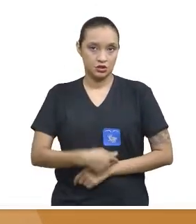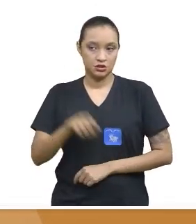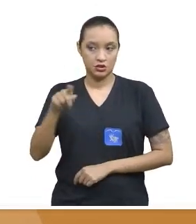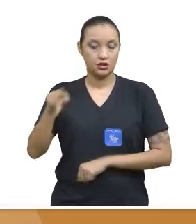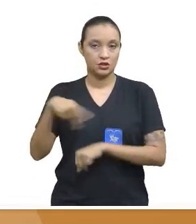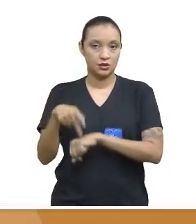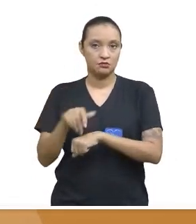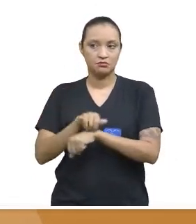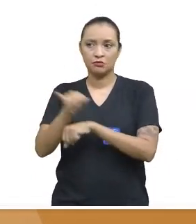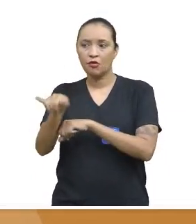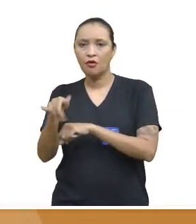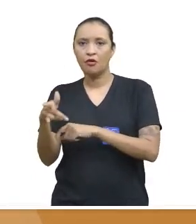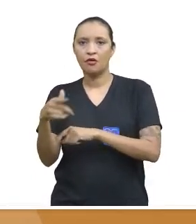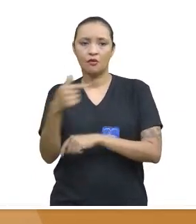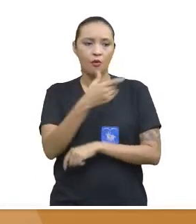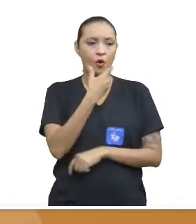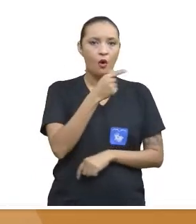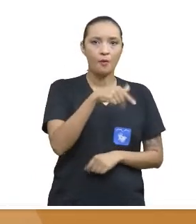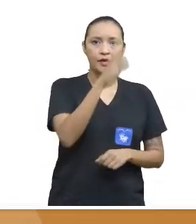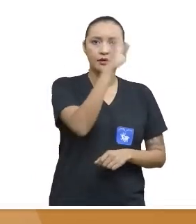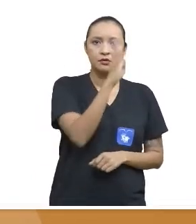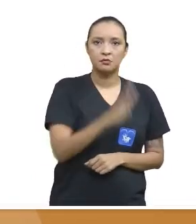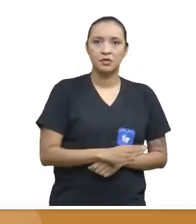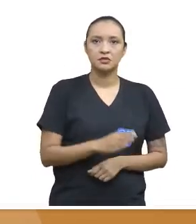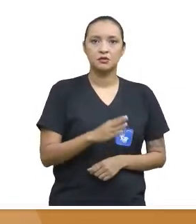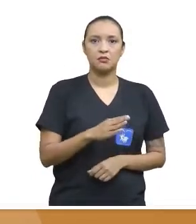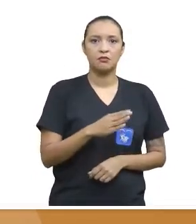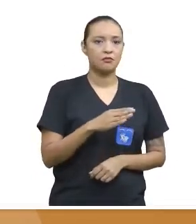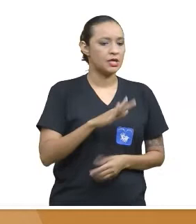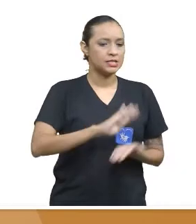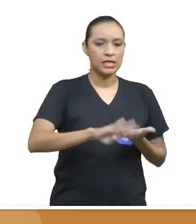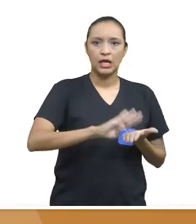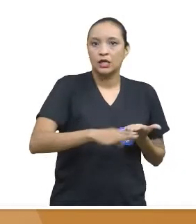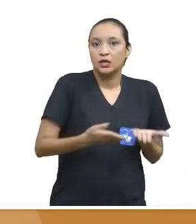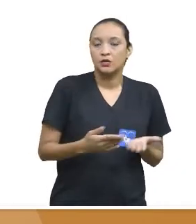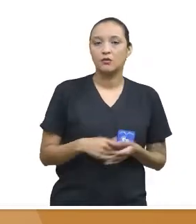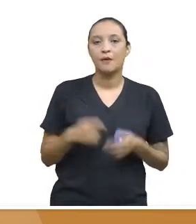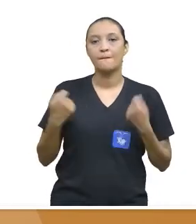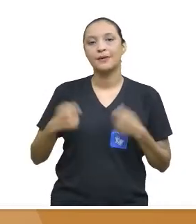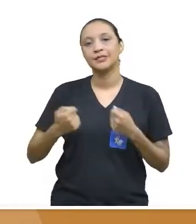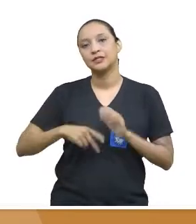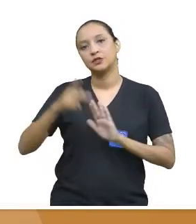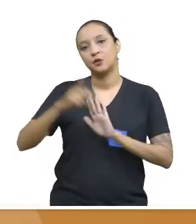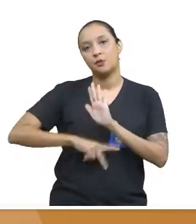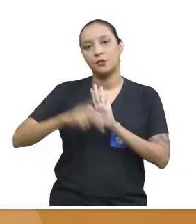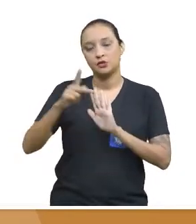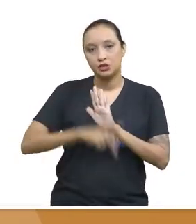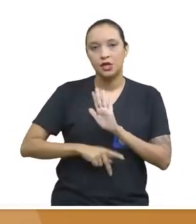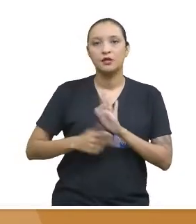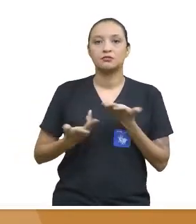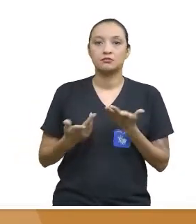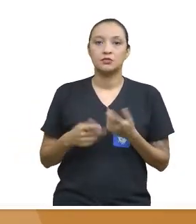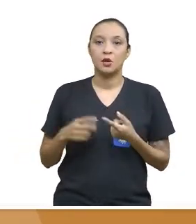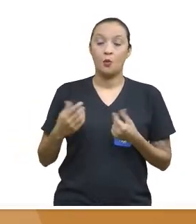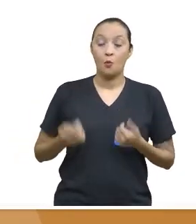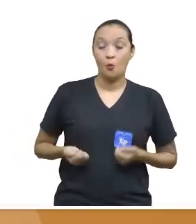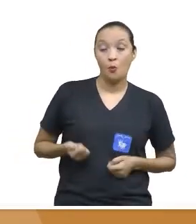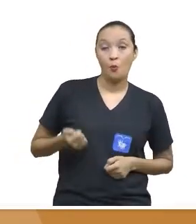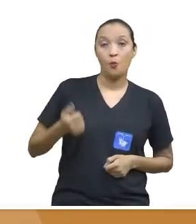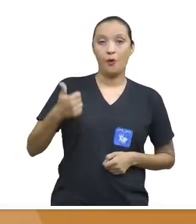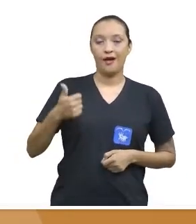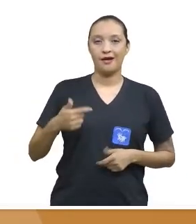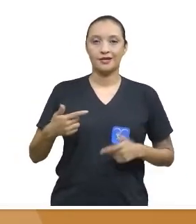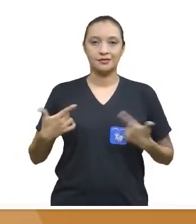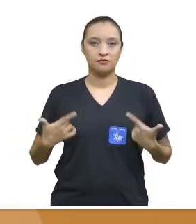renuncia. Foi preciso ali um projeto de legalidade. Quase houve uma guerra civil no Brasil. Os militares moderados